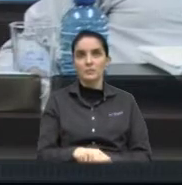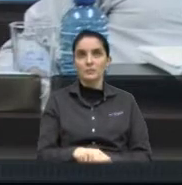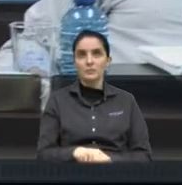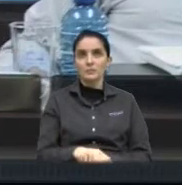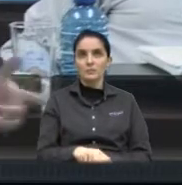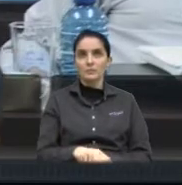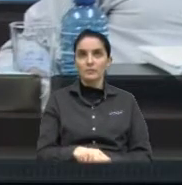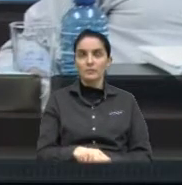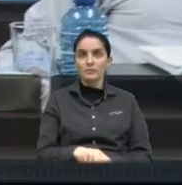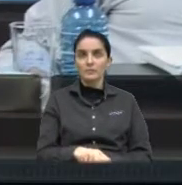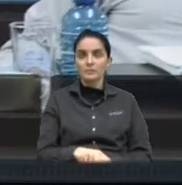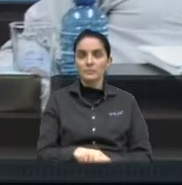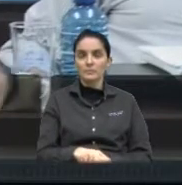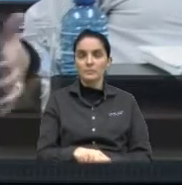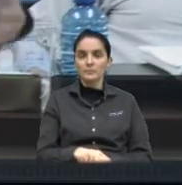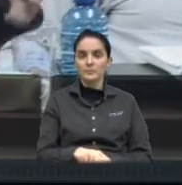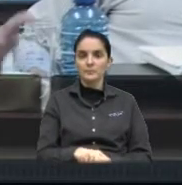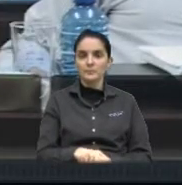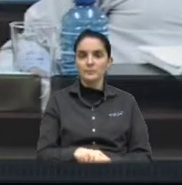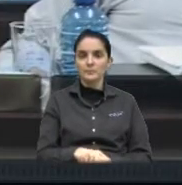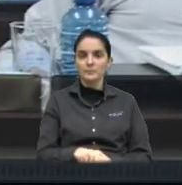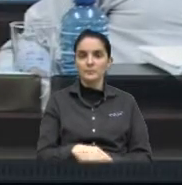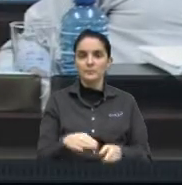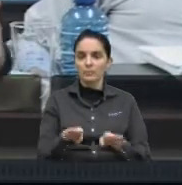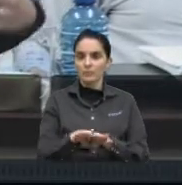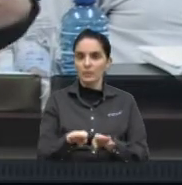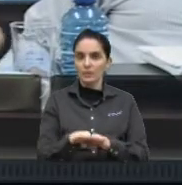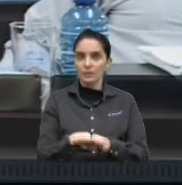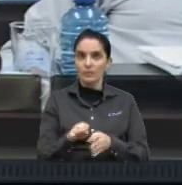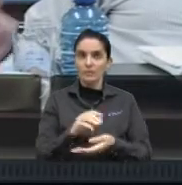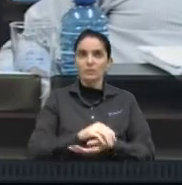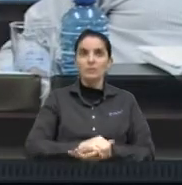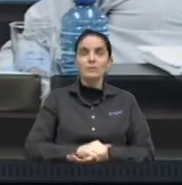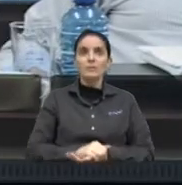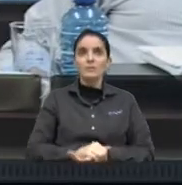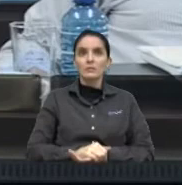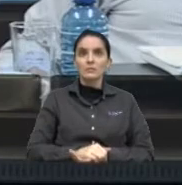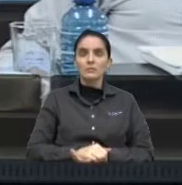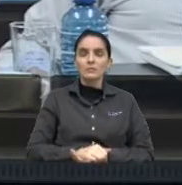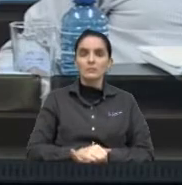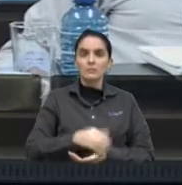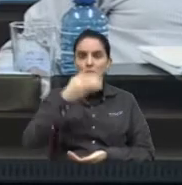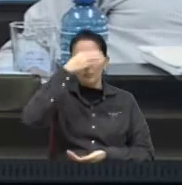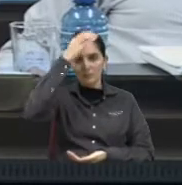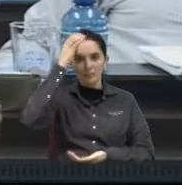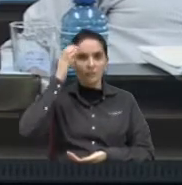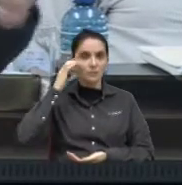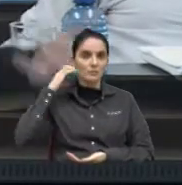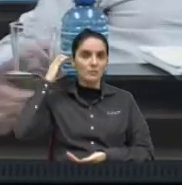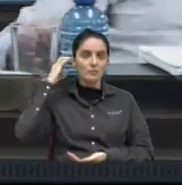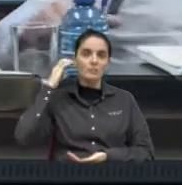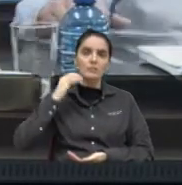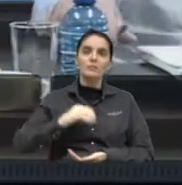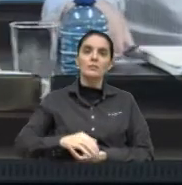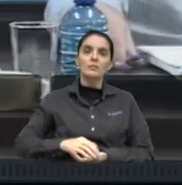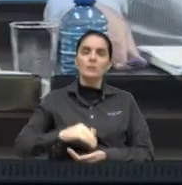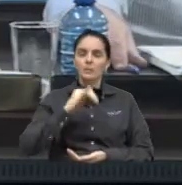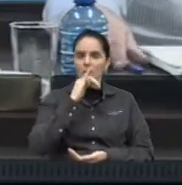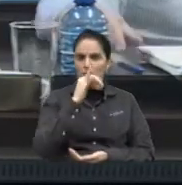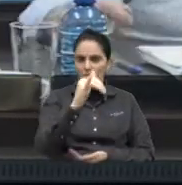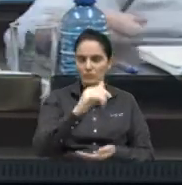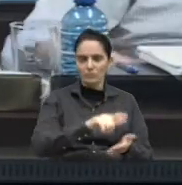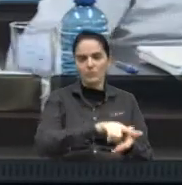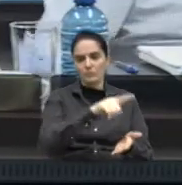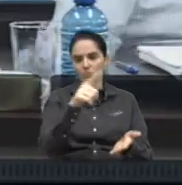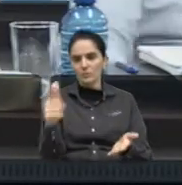responder no decorrer desse tempo me posicionei publicamente pelas ondas do rádio também nas minhas redes sociais e com todos aqueles que vieram conversar